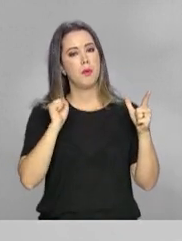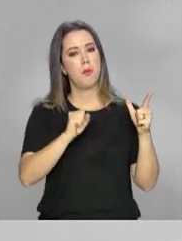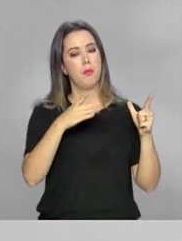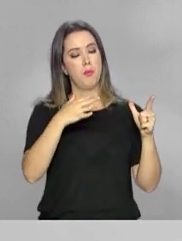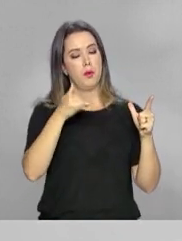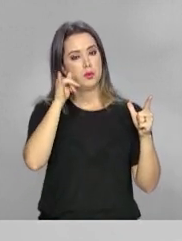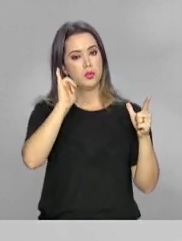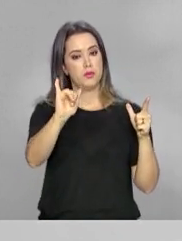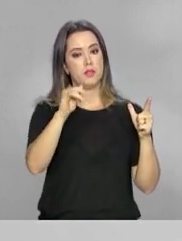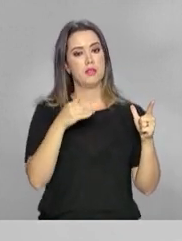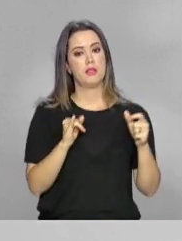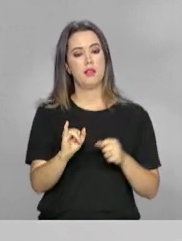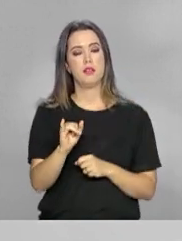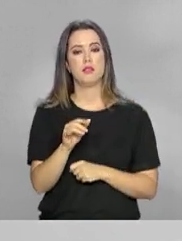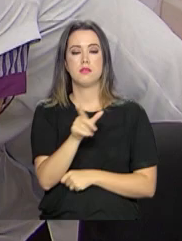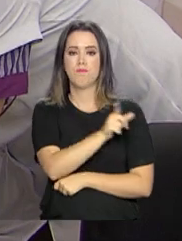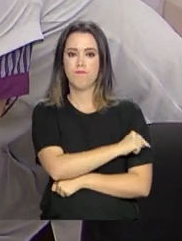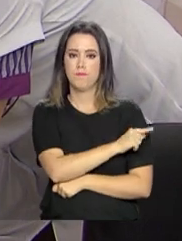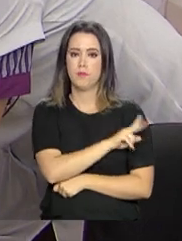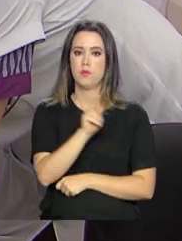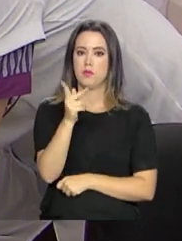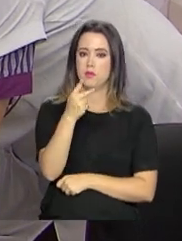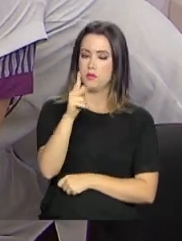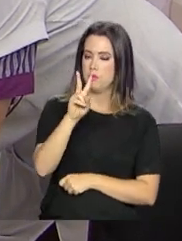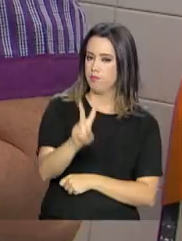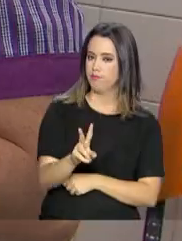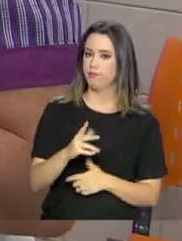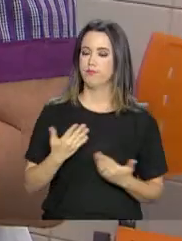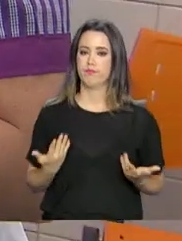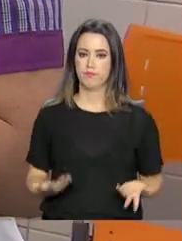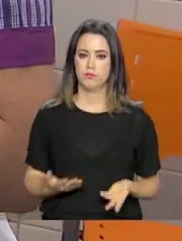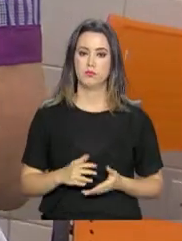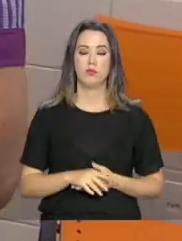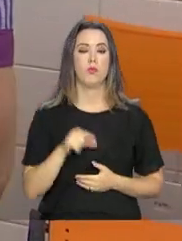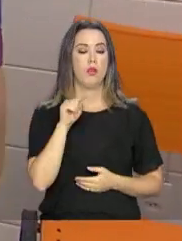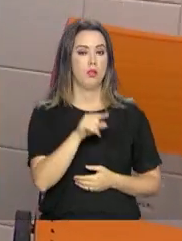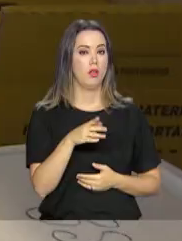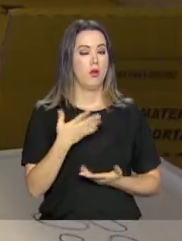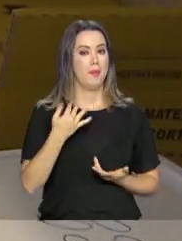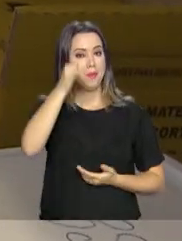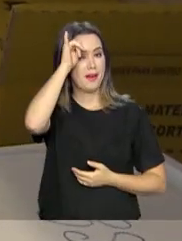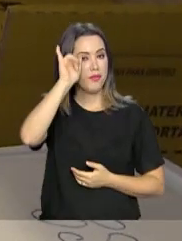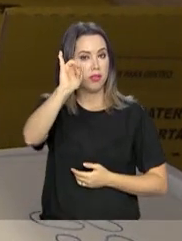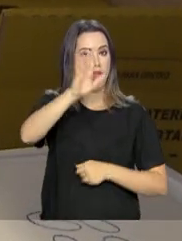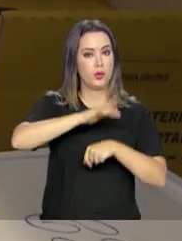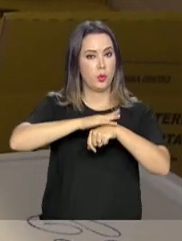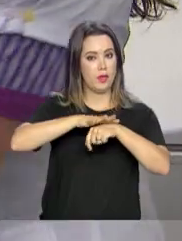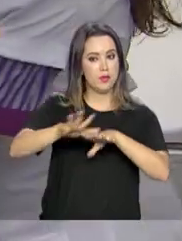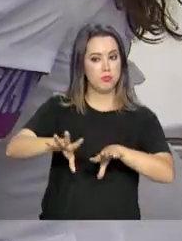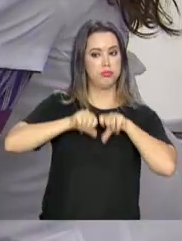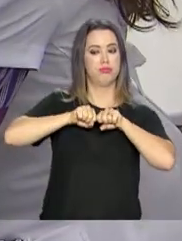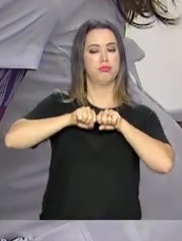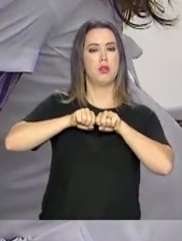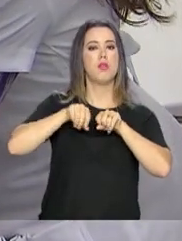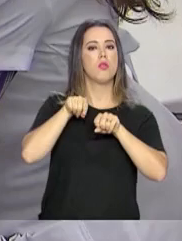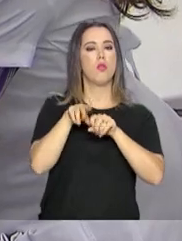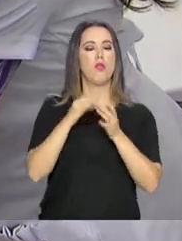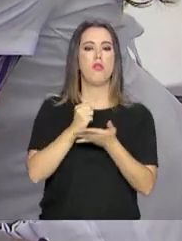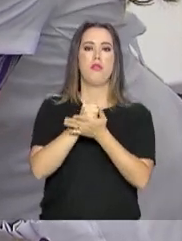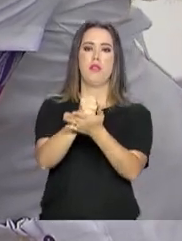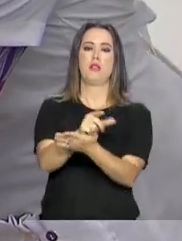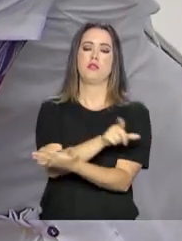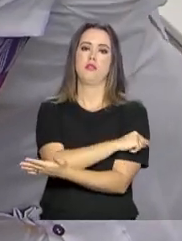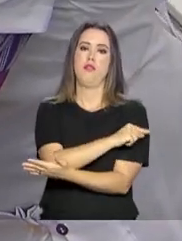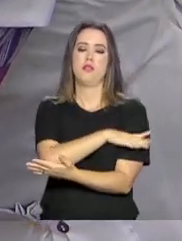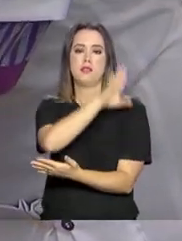ser atribuídos ao HPV. Para prevenir o HPV, o Ministério da Saúde oferece a vacina quadrivalente,